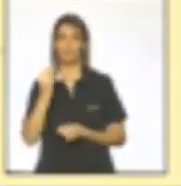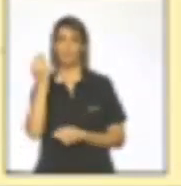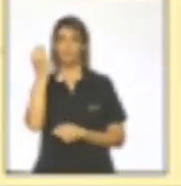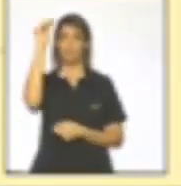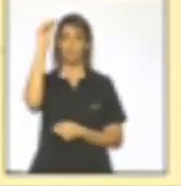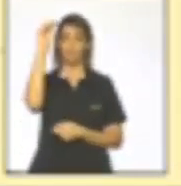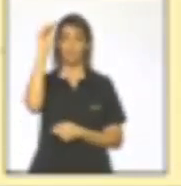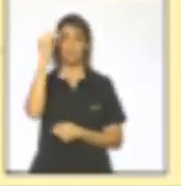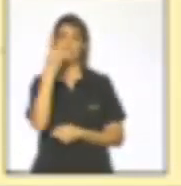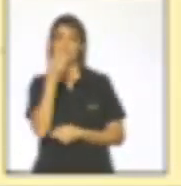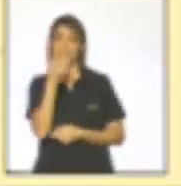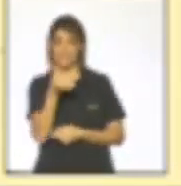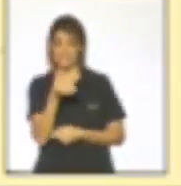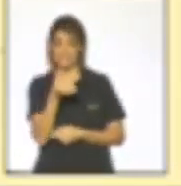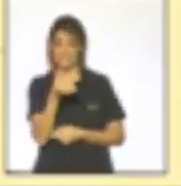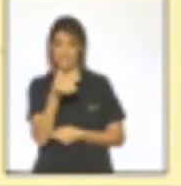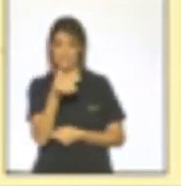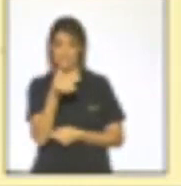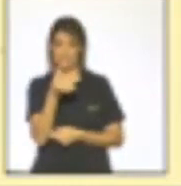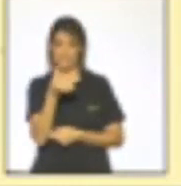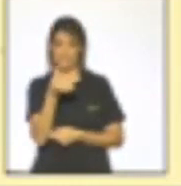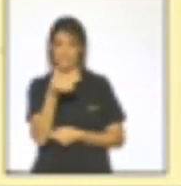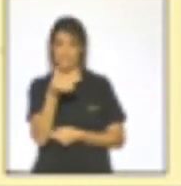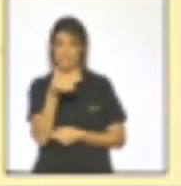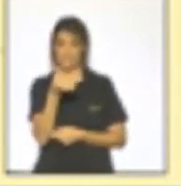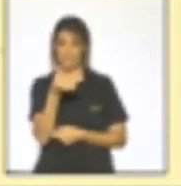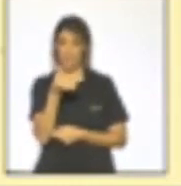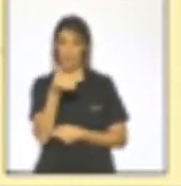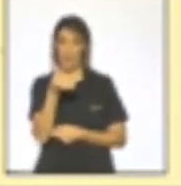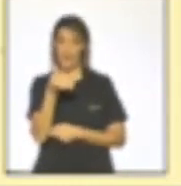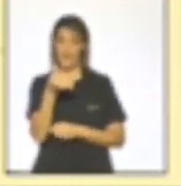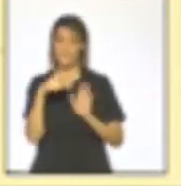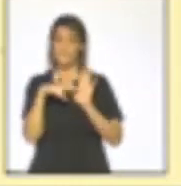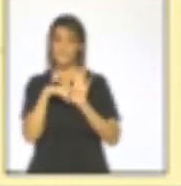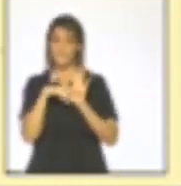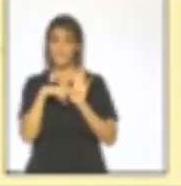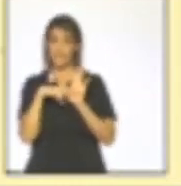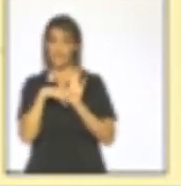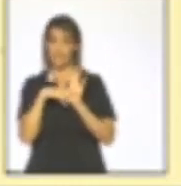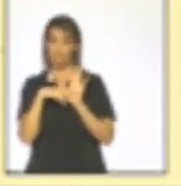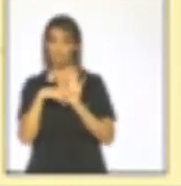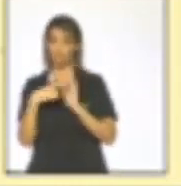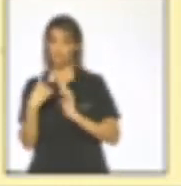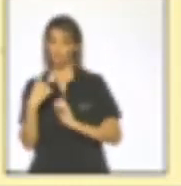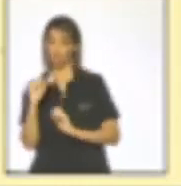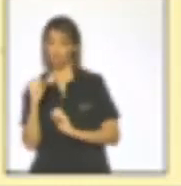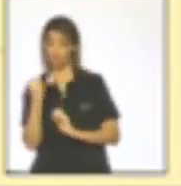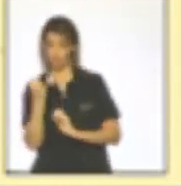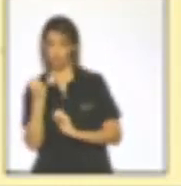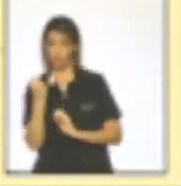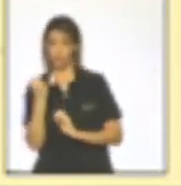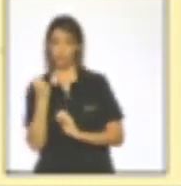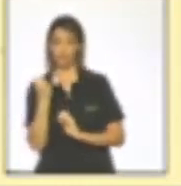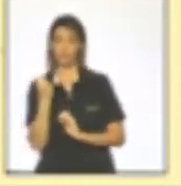Subiu 16. Menos 18